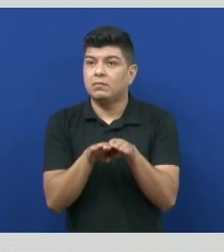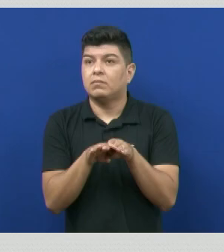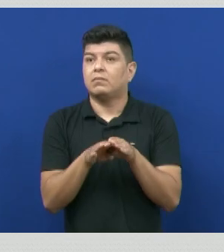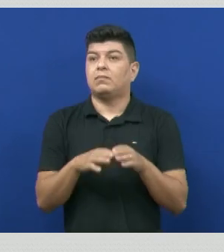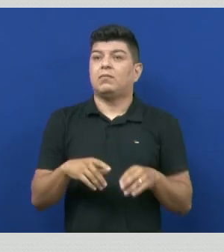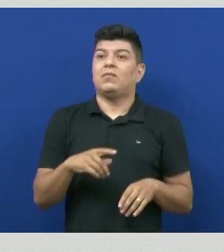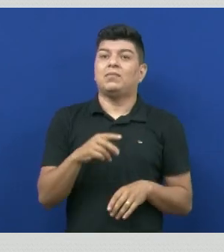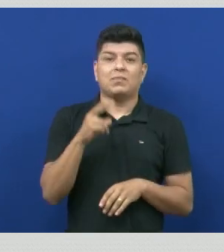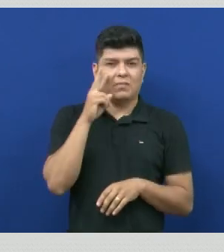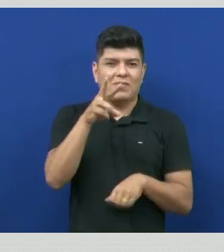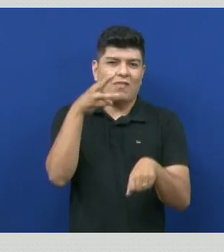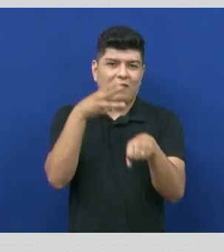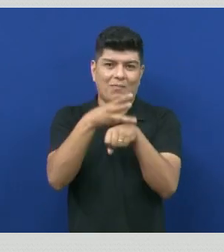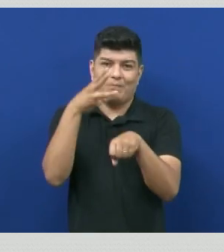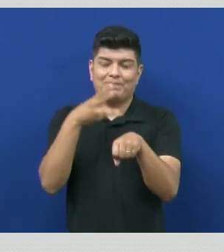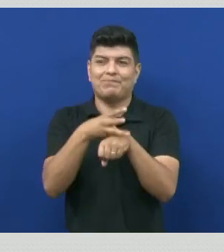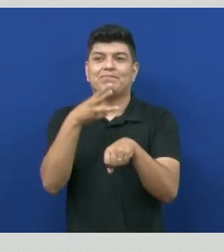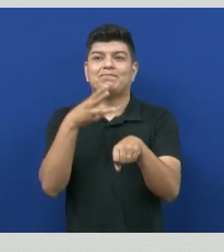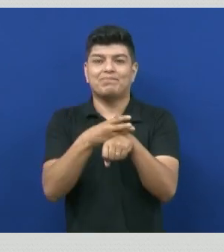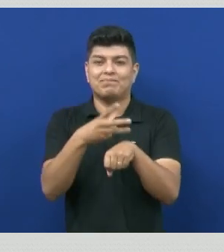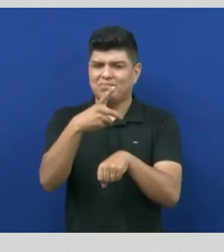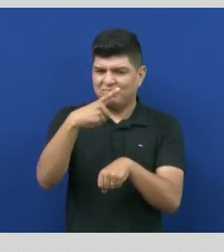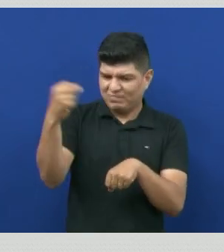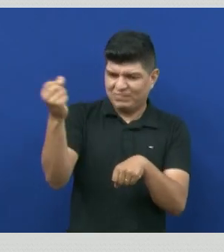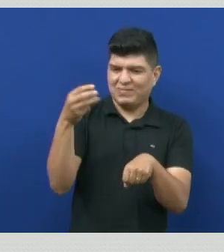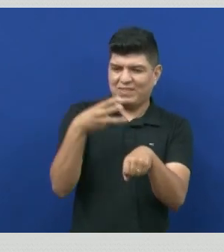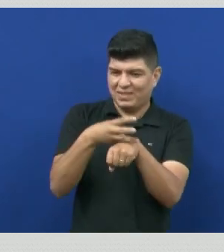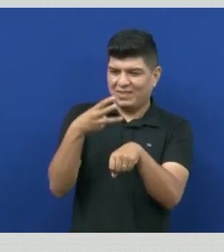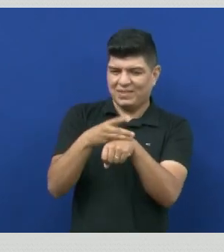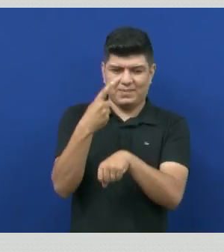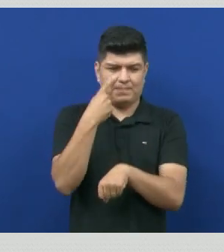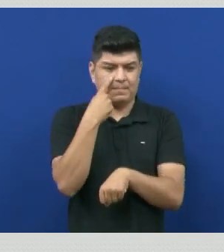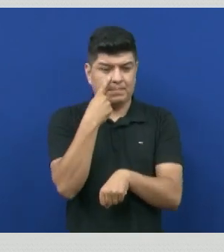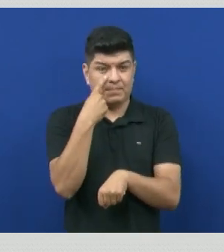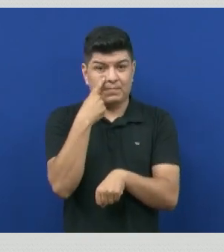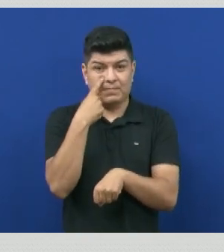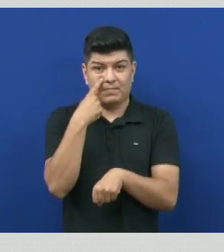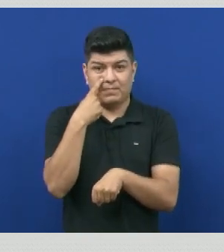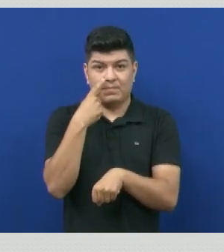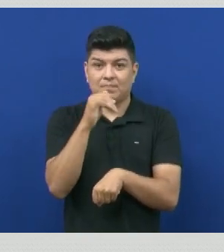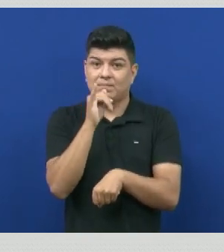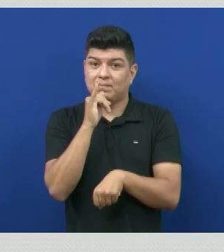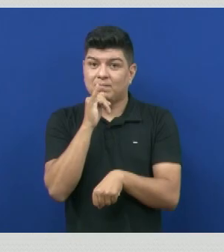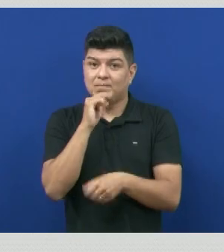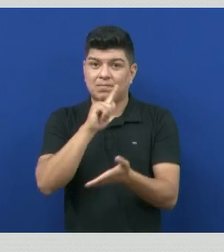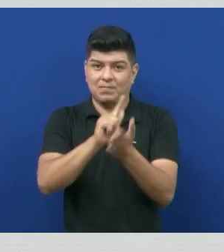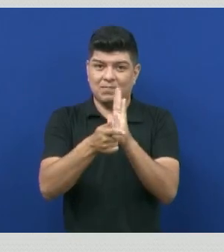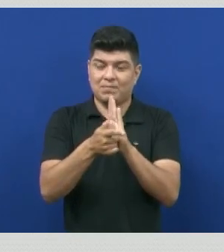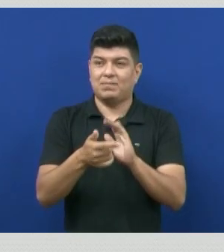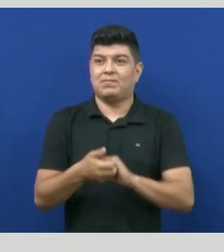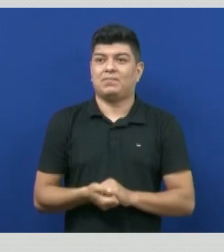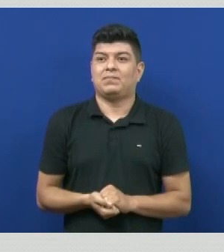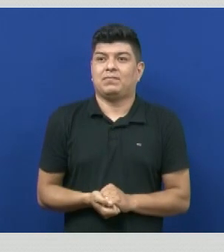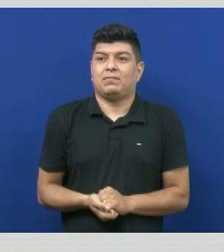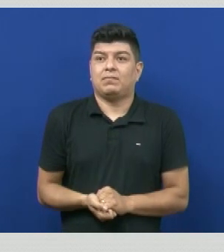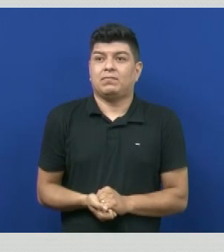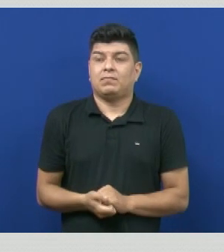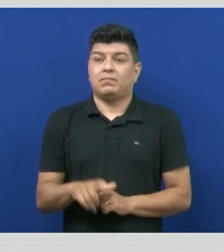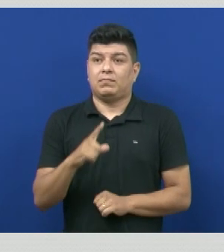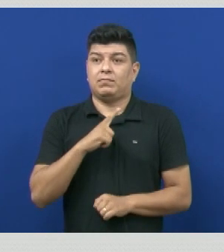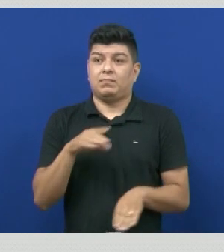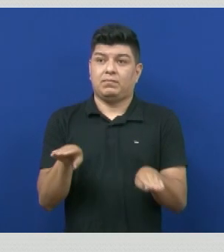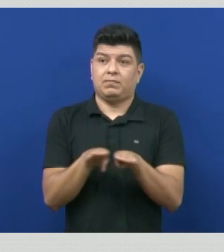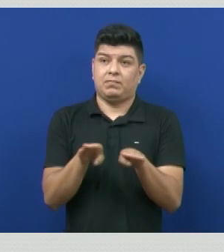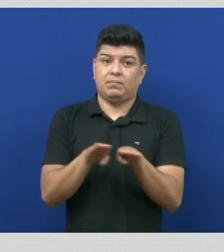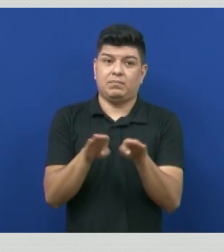temos, olha aí o WhatsApp, né? Sai aí do WhatsApp, fica prestando atenção agora a esses exemplos de gêneros, galera. Temos